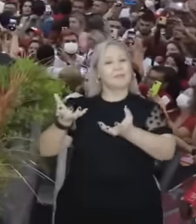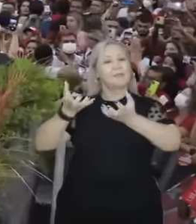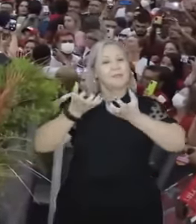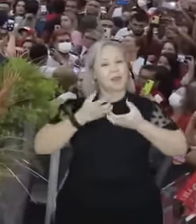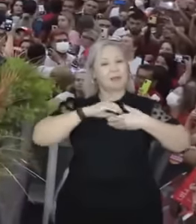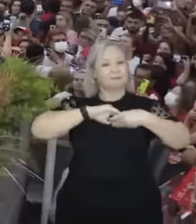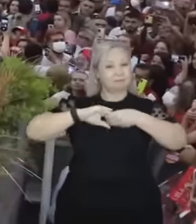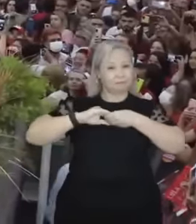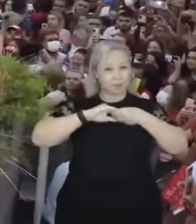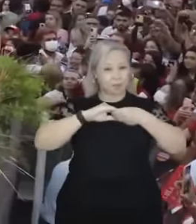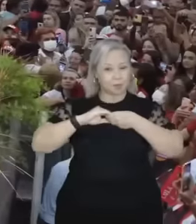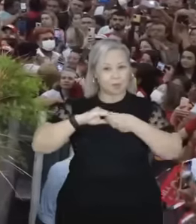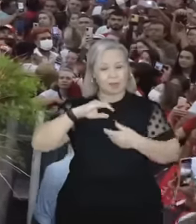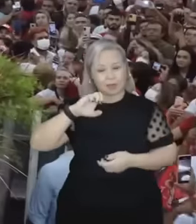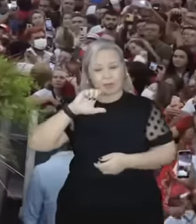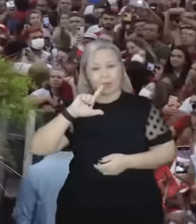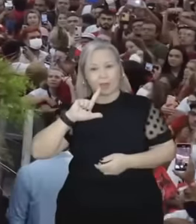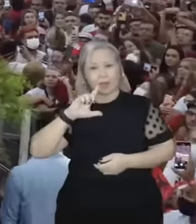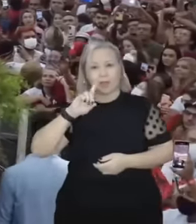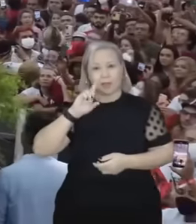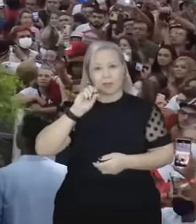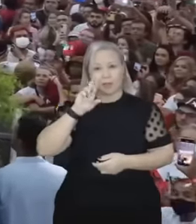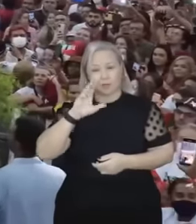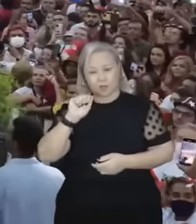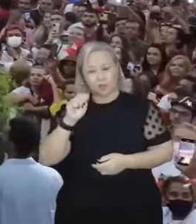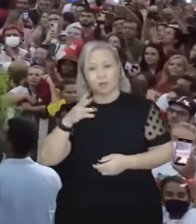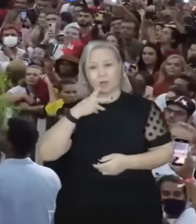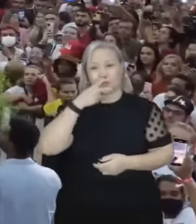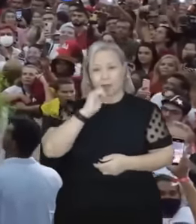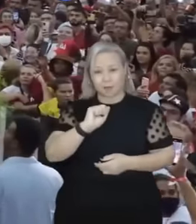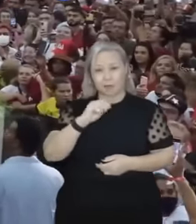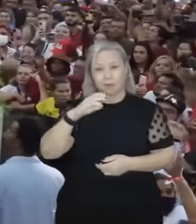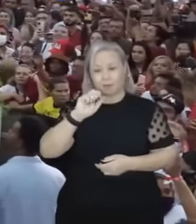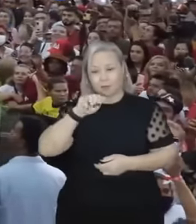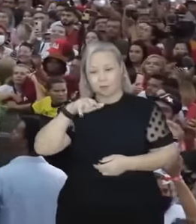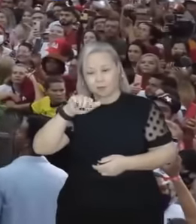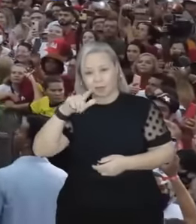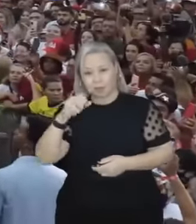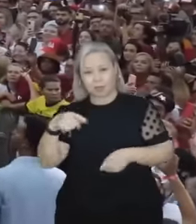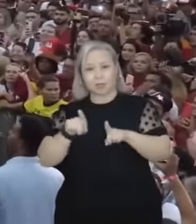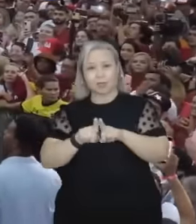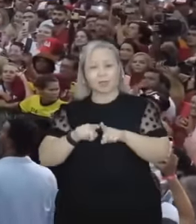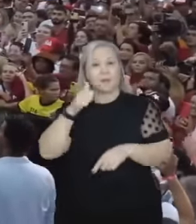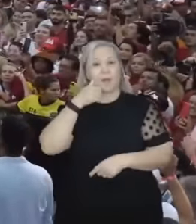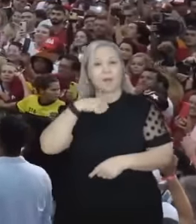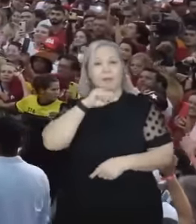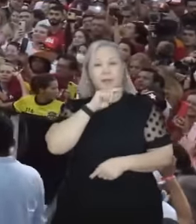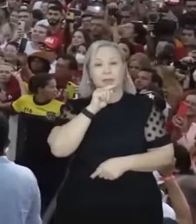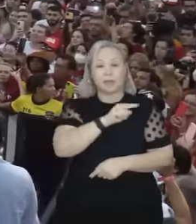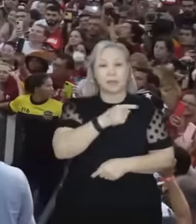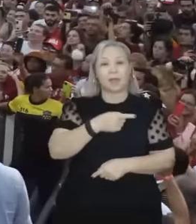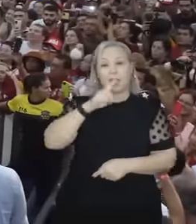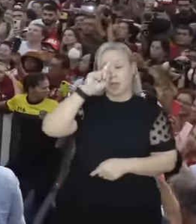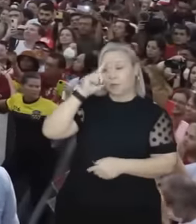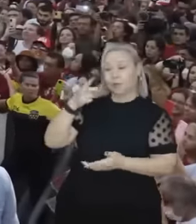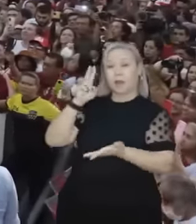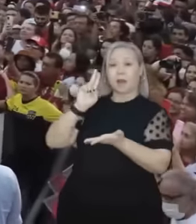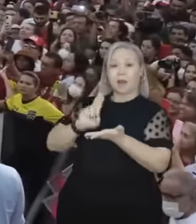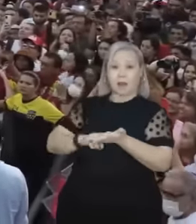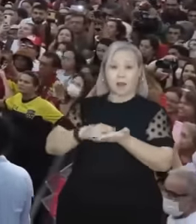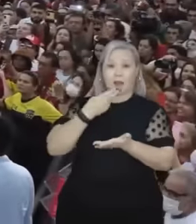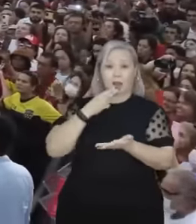do Camilo, e a dona Emengarda, que mandou uma carta para mim quando eu estava na cadeia e